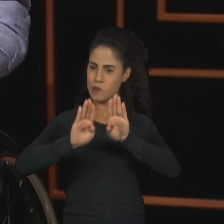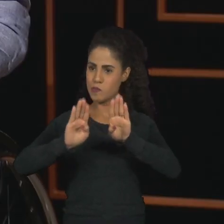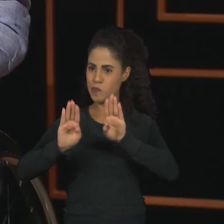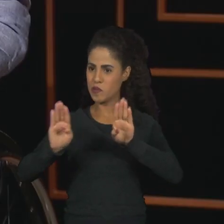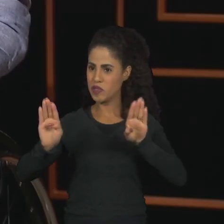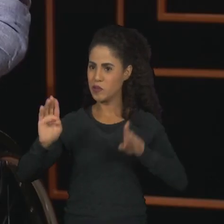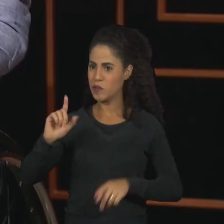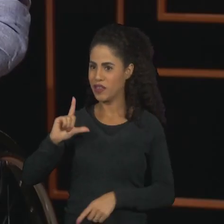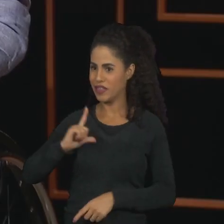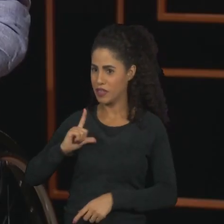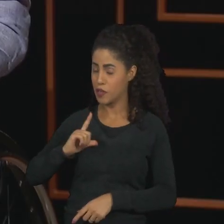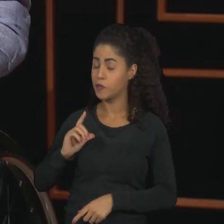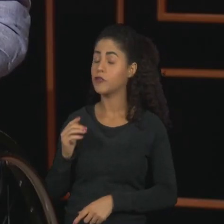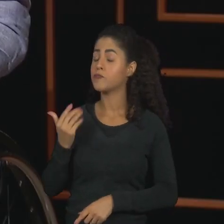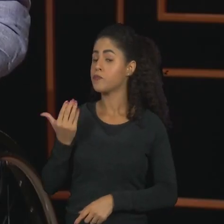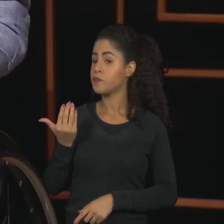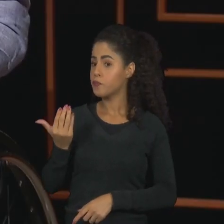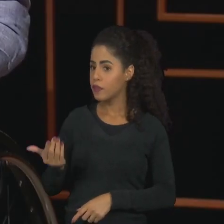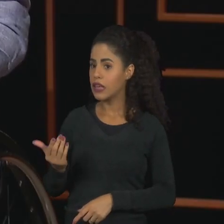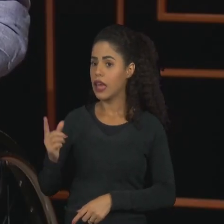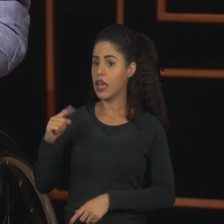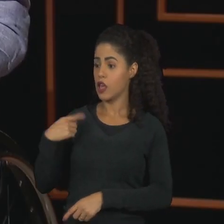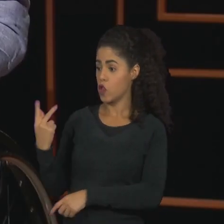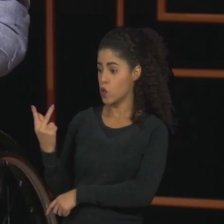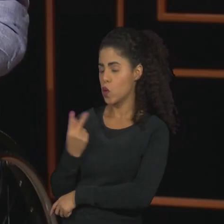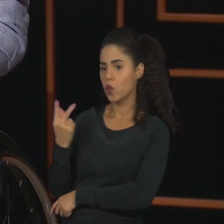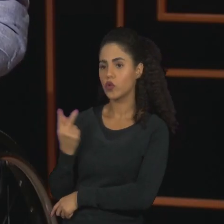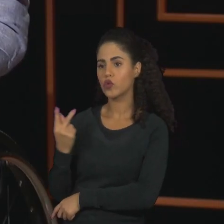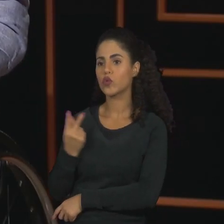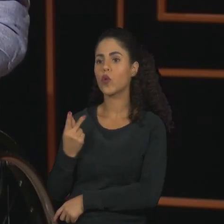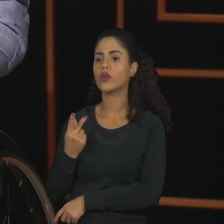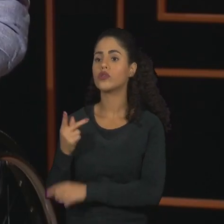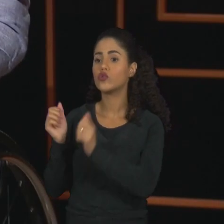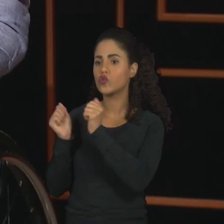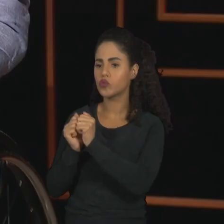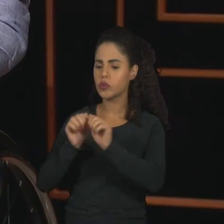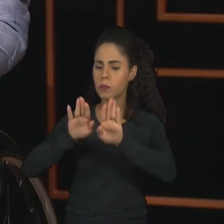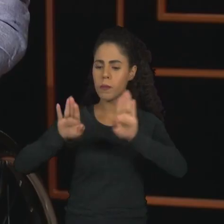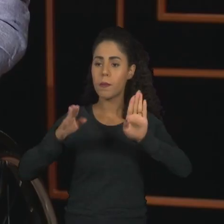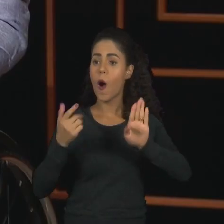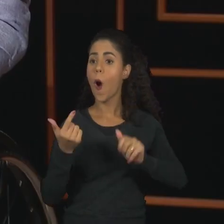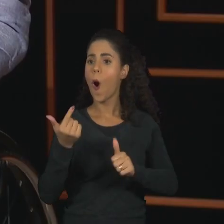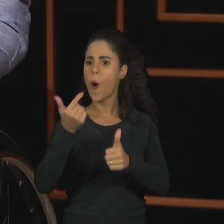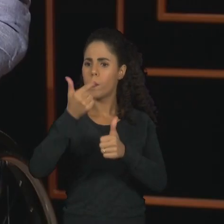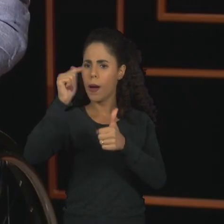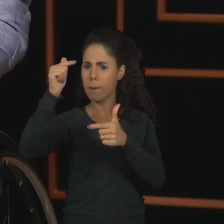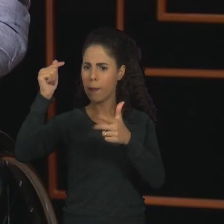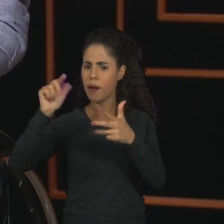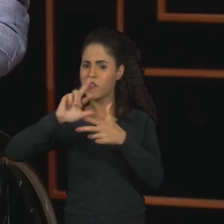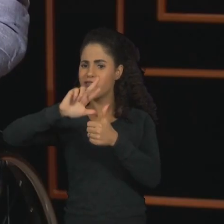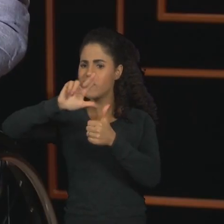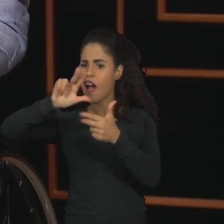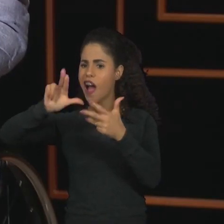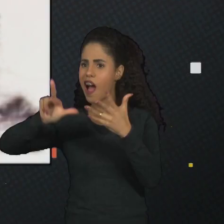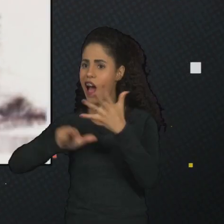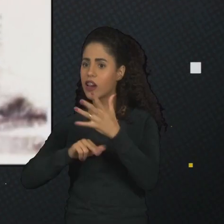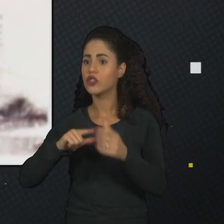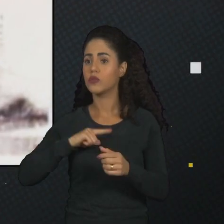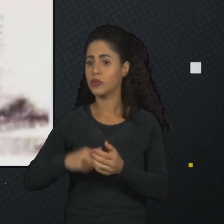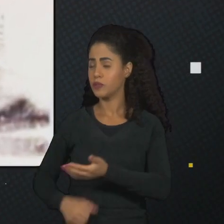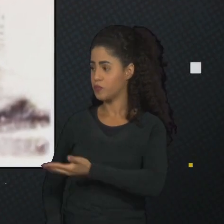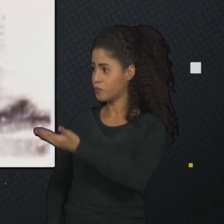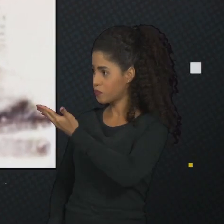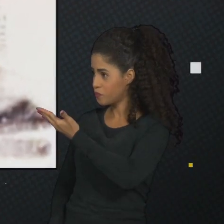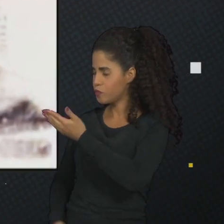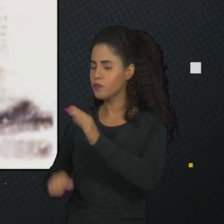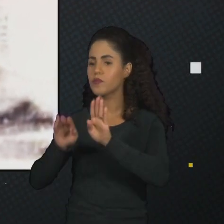e a gente acabou fazendo mais do que uma exposição da Vanguarda Jovem. A inauguração do Vanguarda Jovem foi